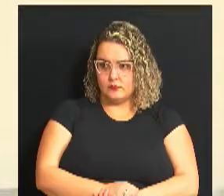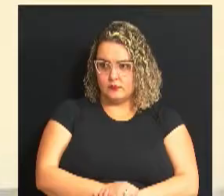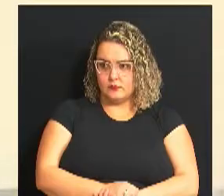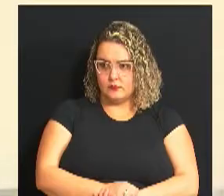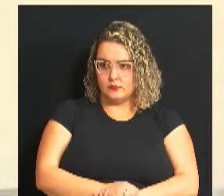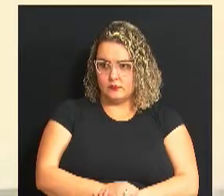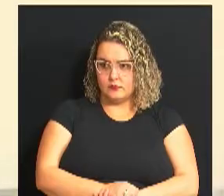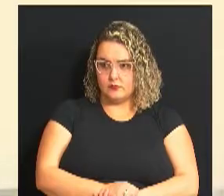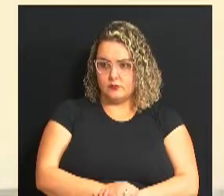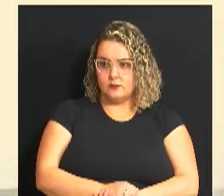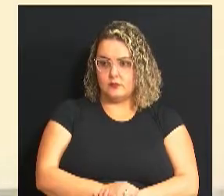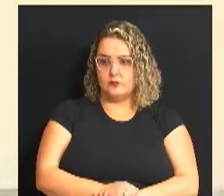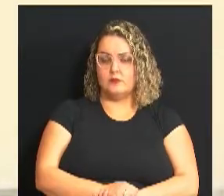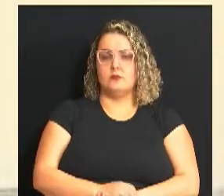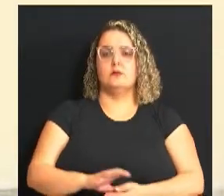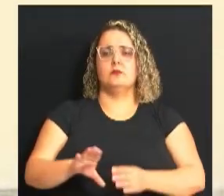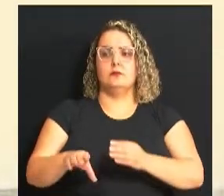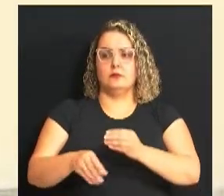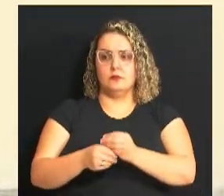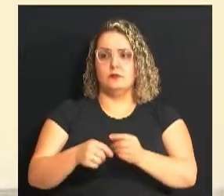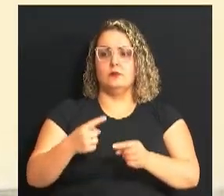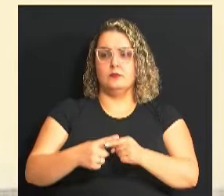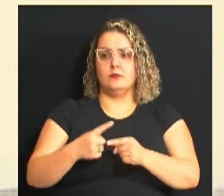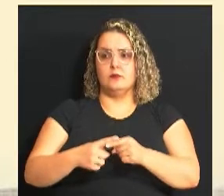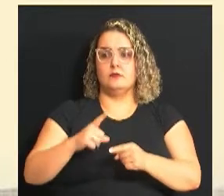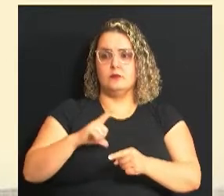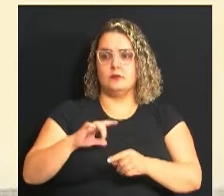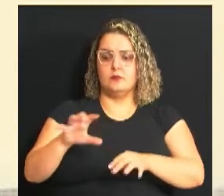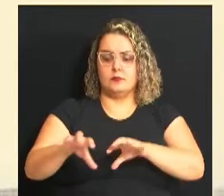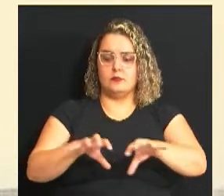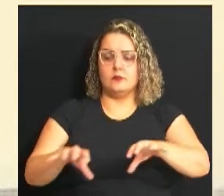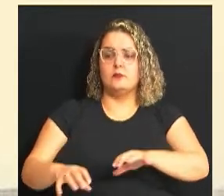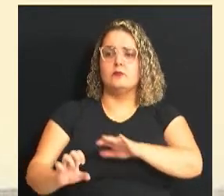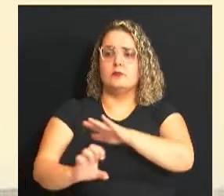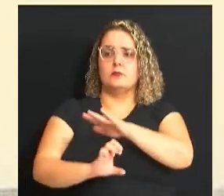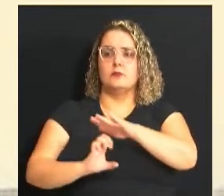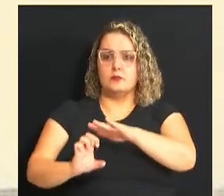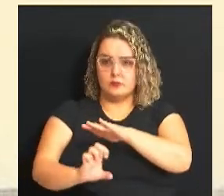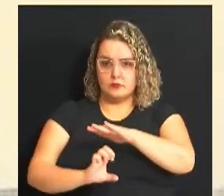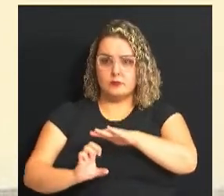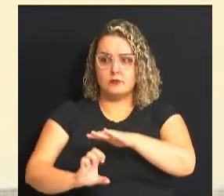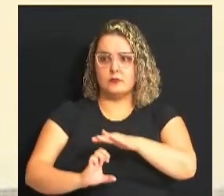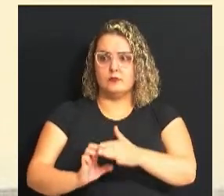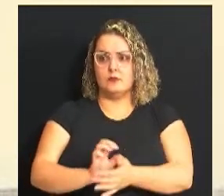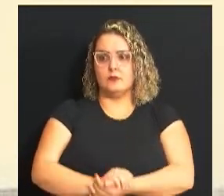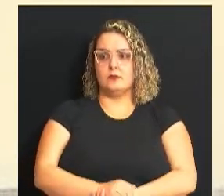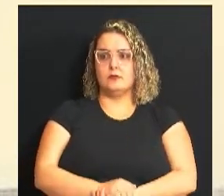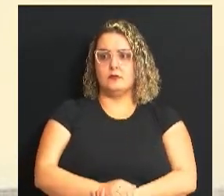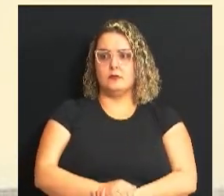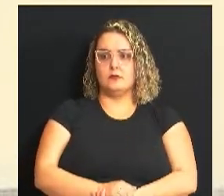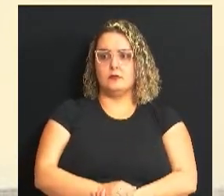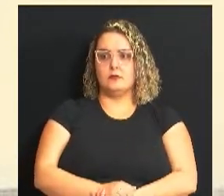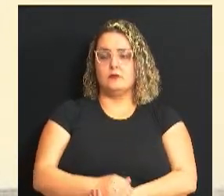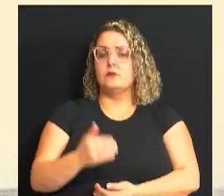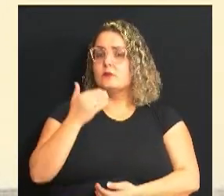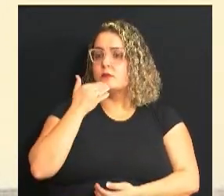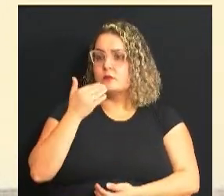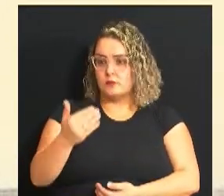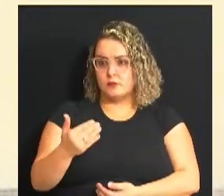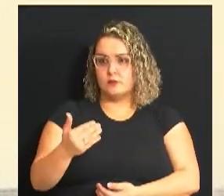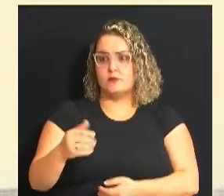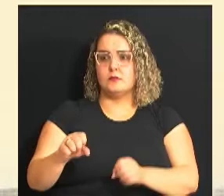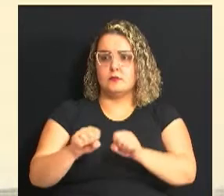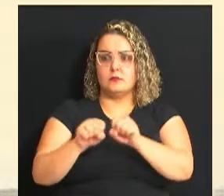Uma emenda, porque eles têm mapeado essas empresas que elas estão solicitando o sistema de